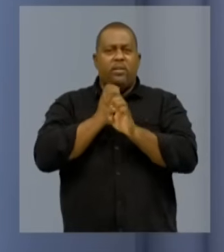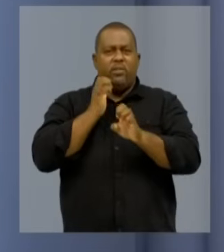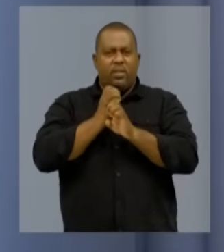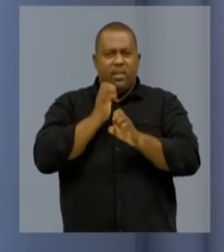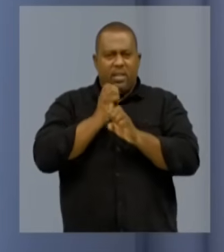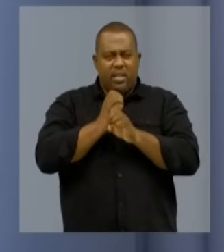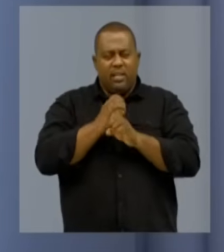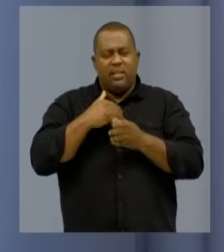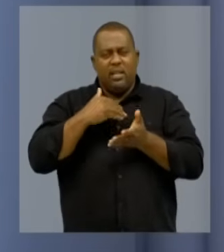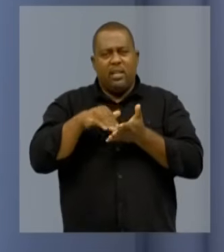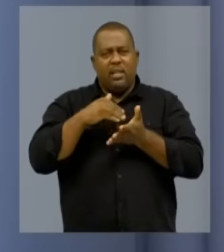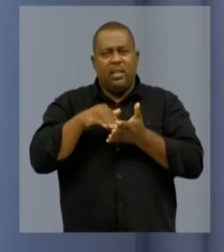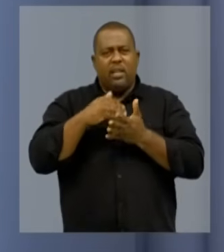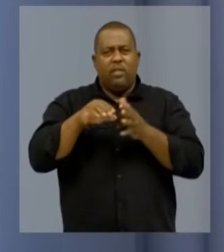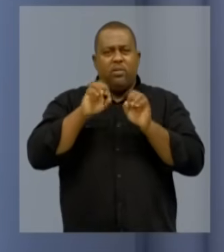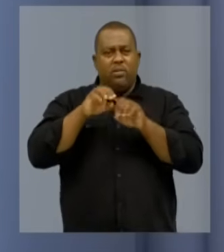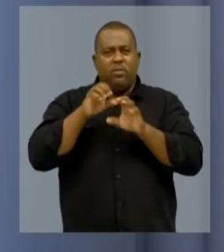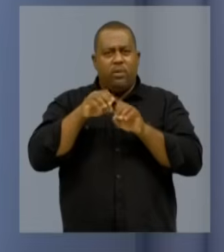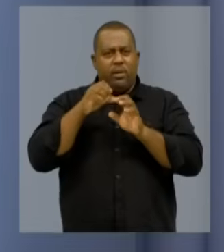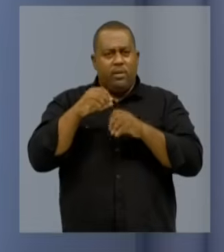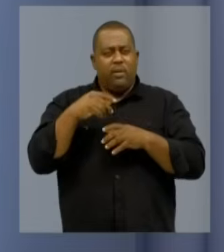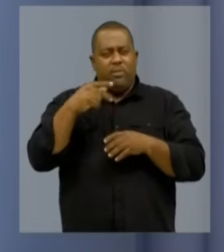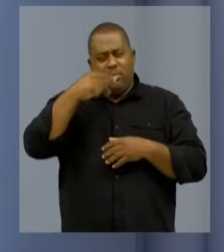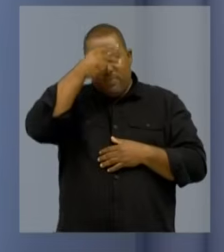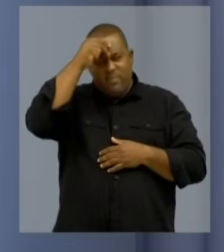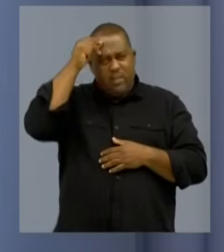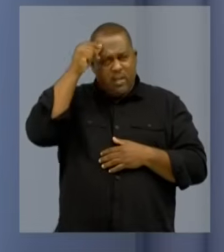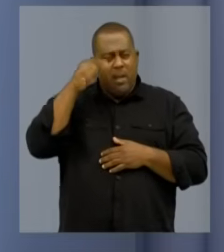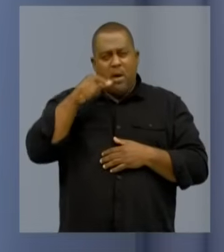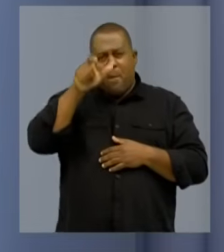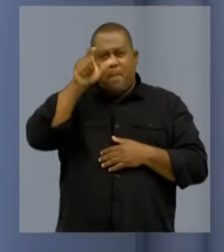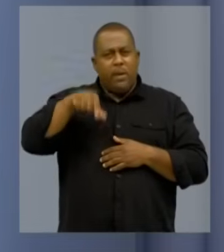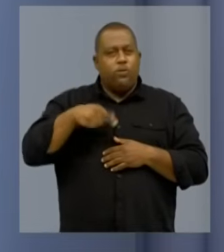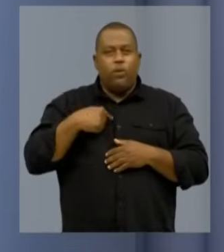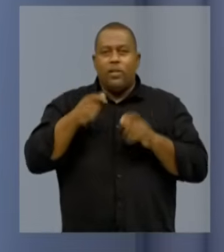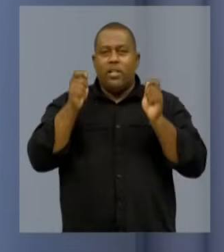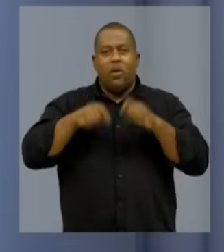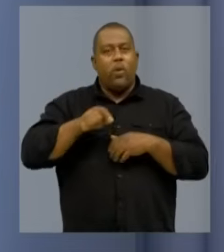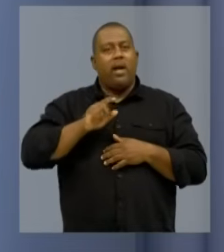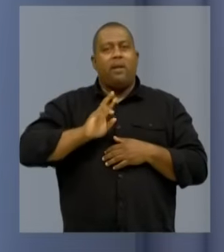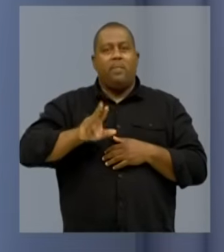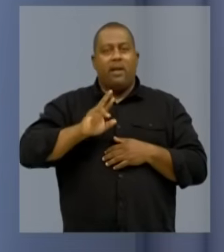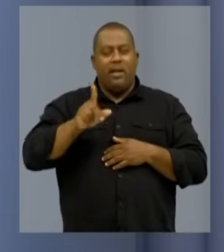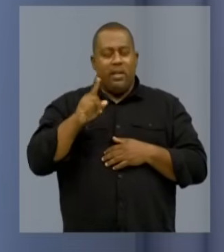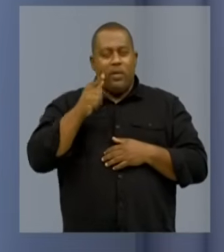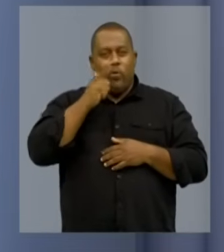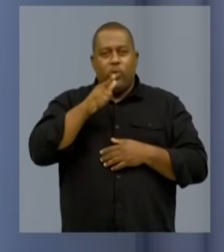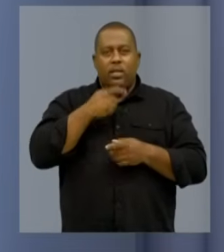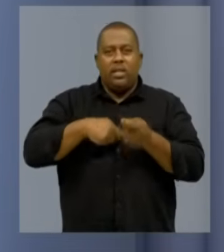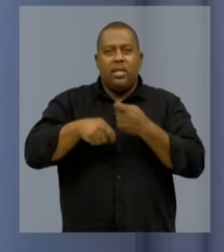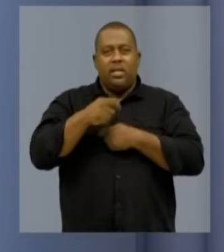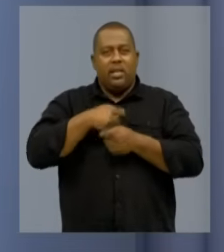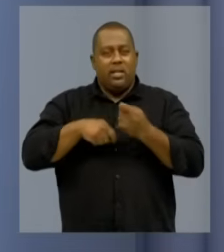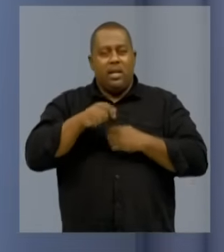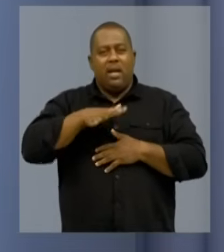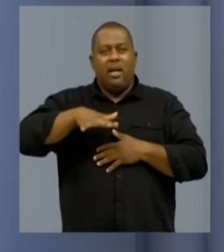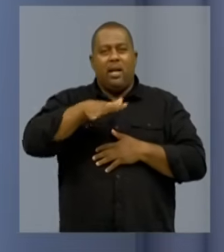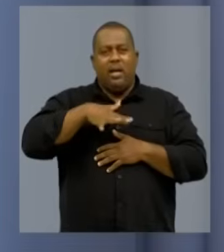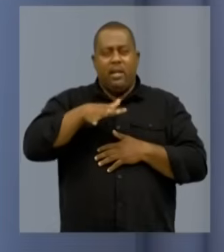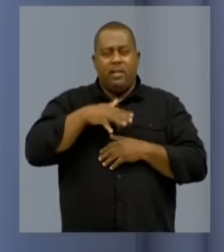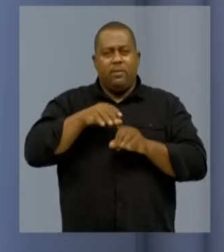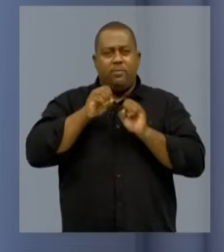de Educação do município, uma pessoa absolutamente incapaz de gerir a educação,